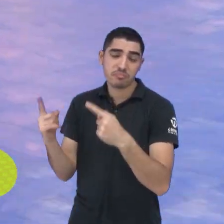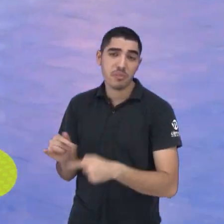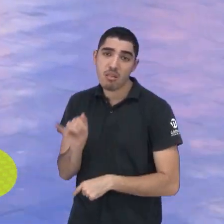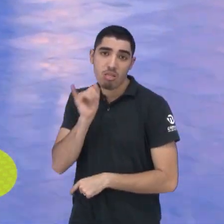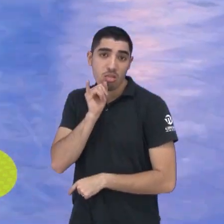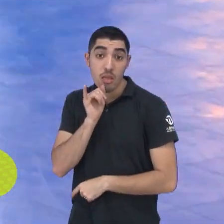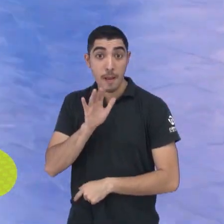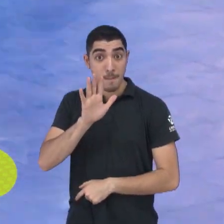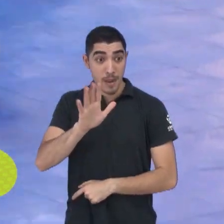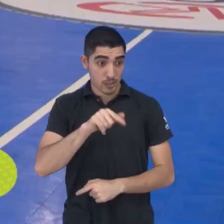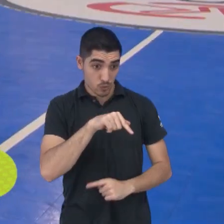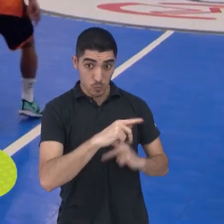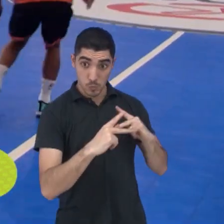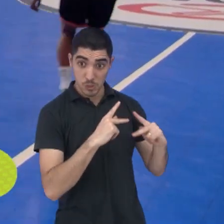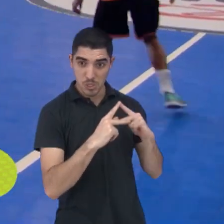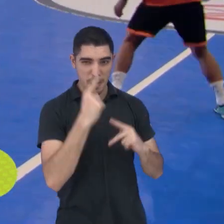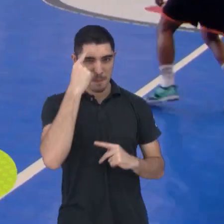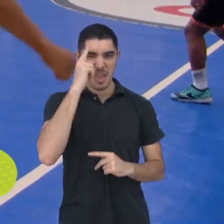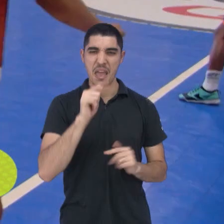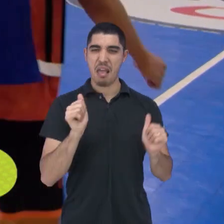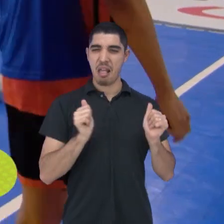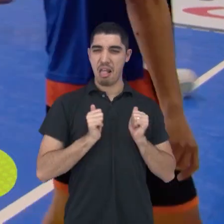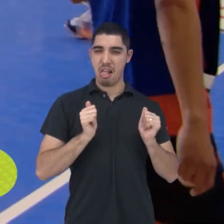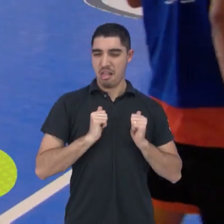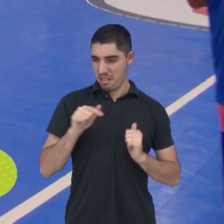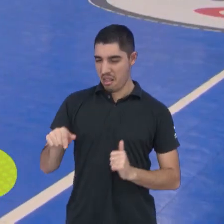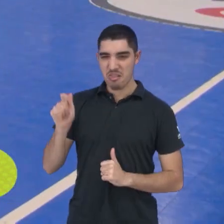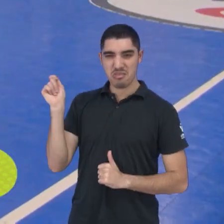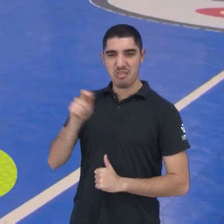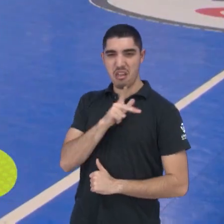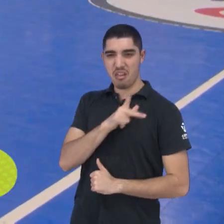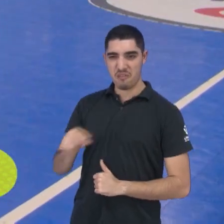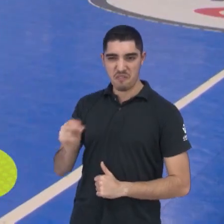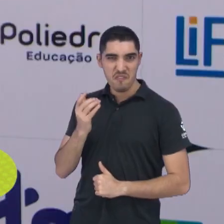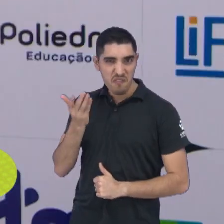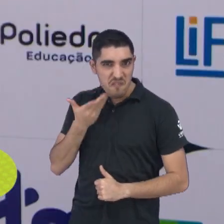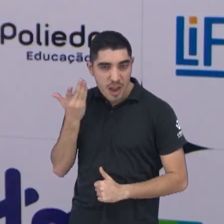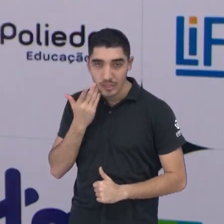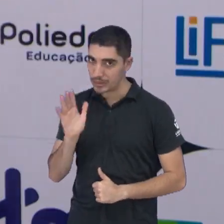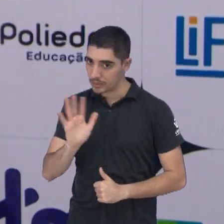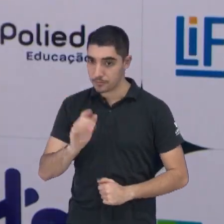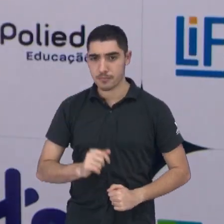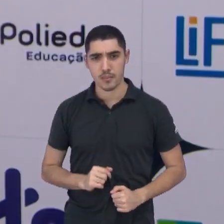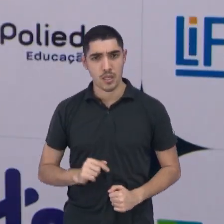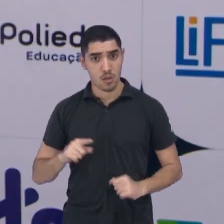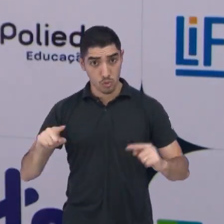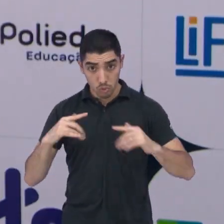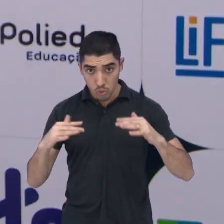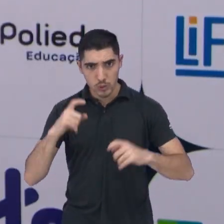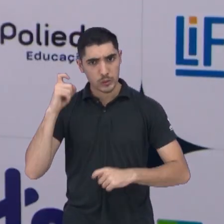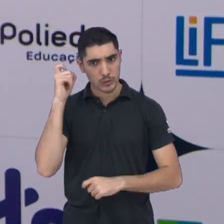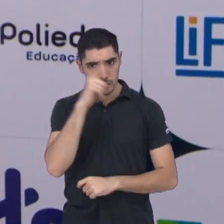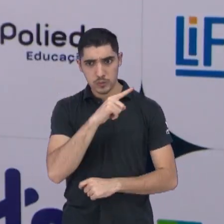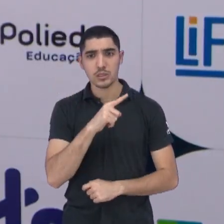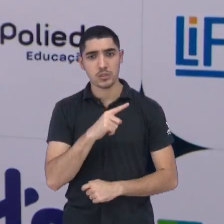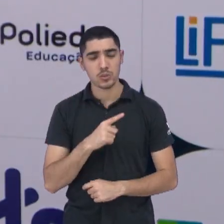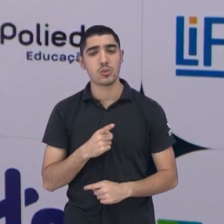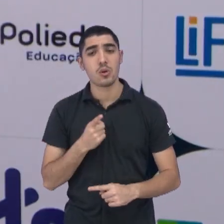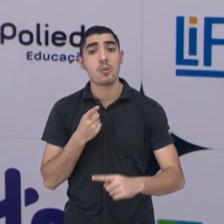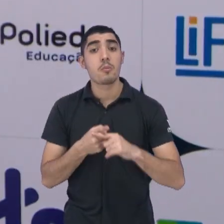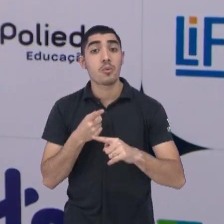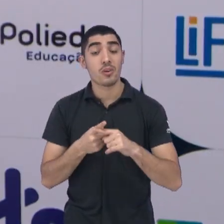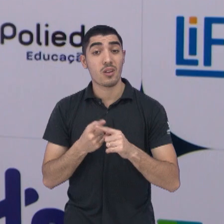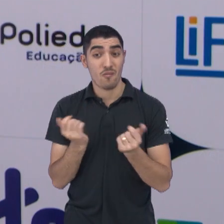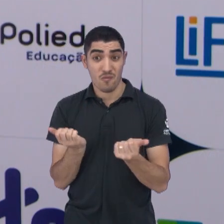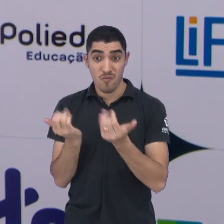os jogadores, isso está longe de ser um sinônimo de vitória certa. Jogo muito complicado. Se trata ainda de jogar fora